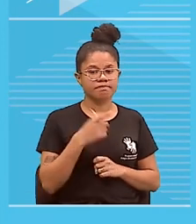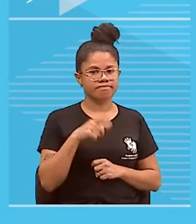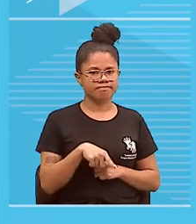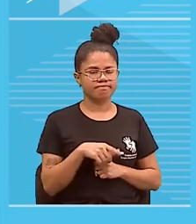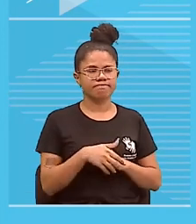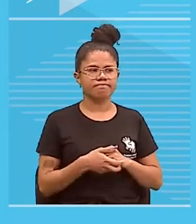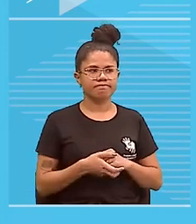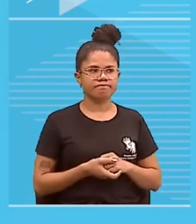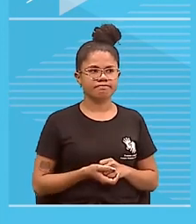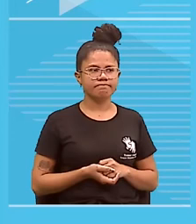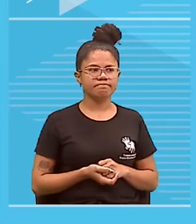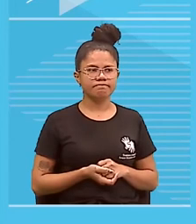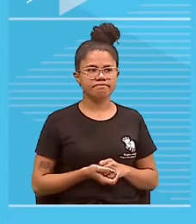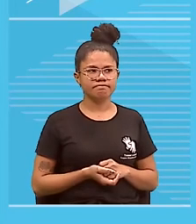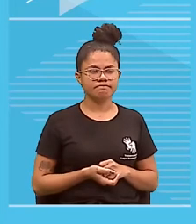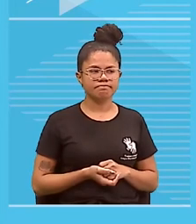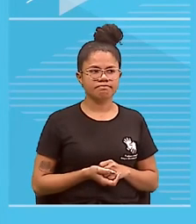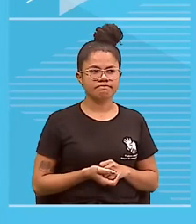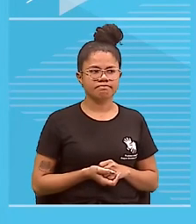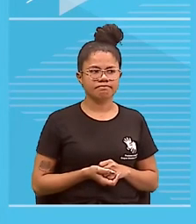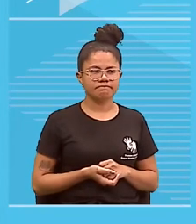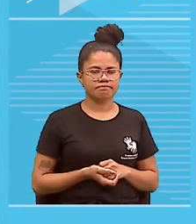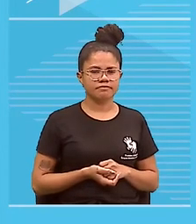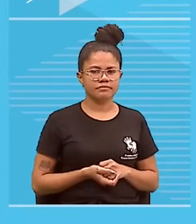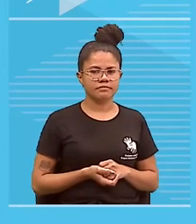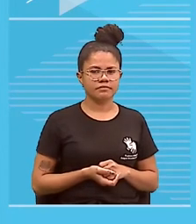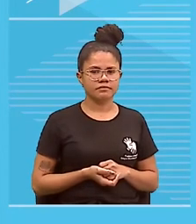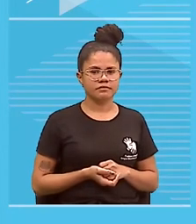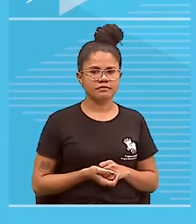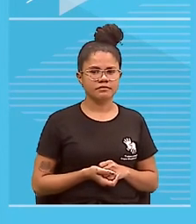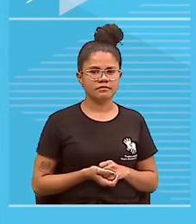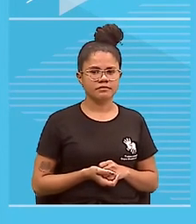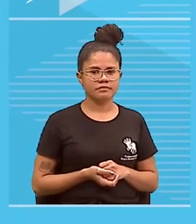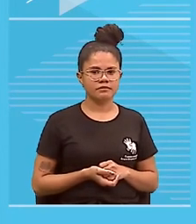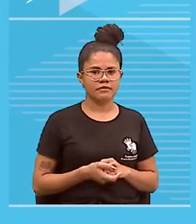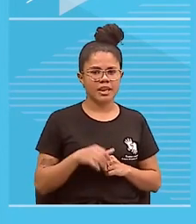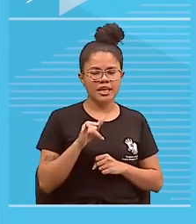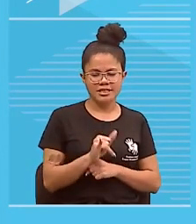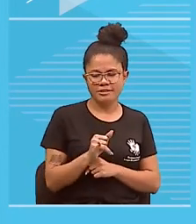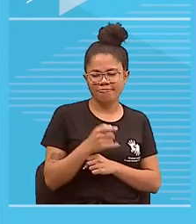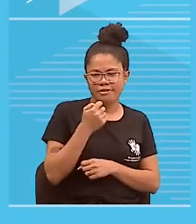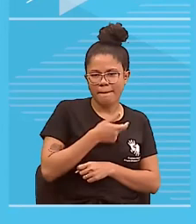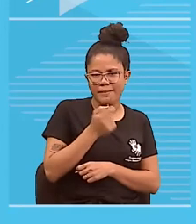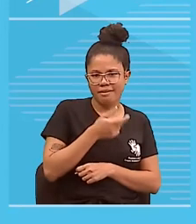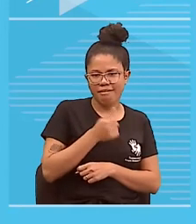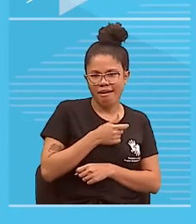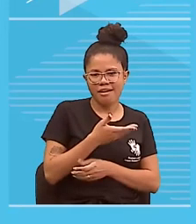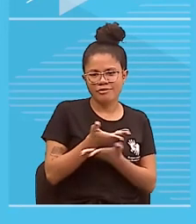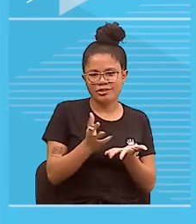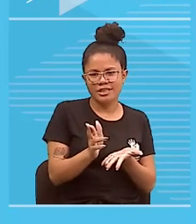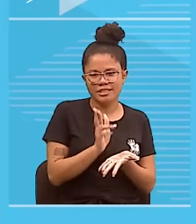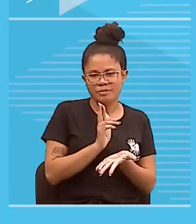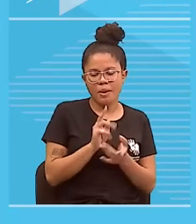e pelo menos mais duas funções diferentes ou na hora do Fuxico de fazer deboche elas aparecem eu tô perguntando